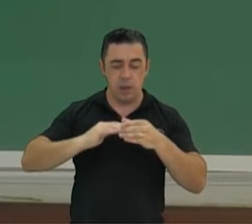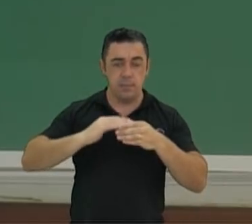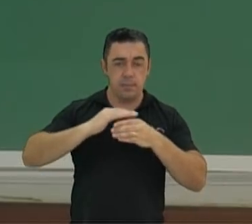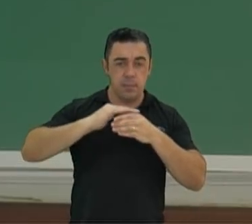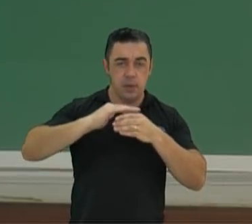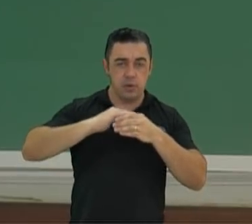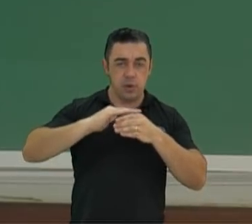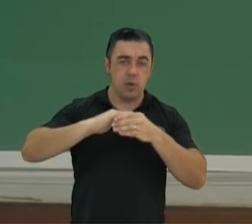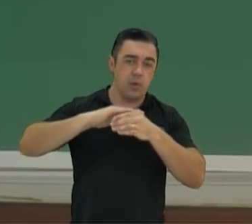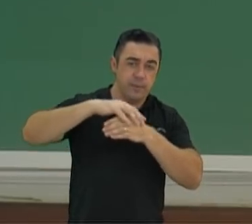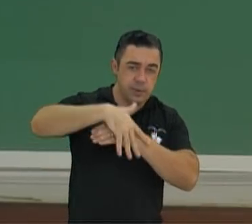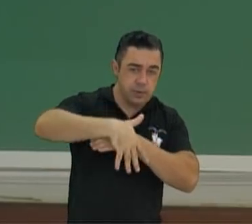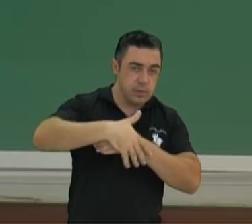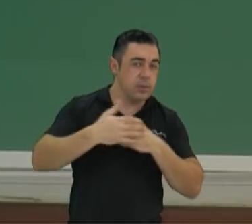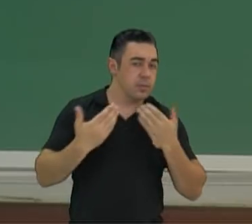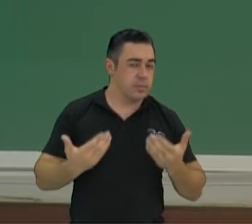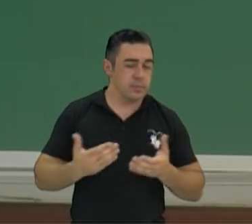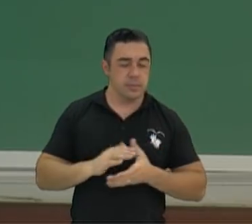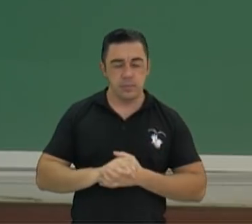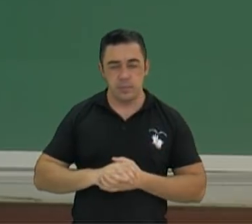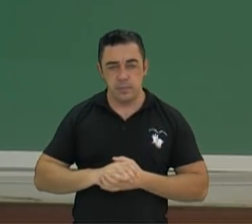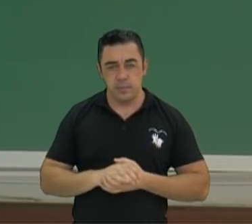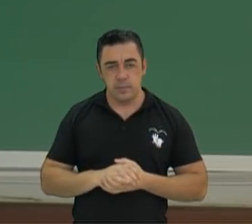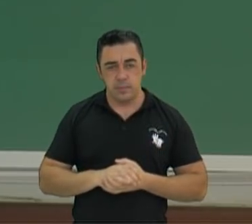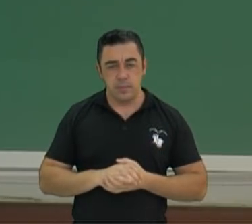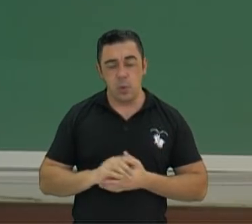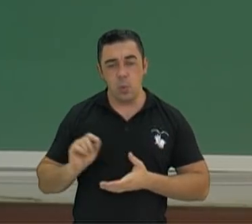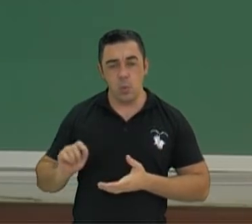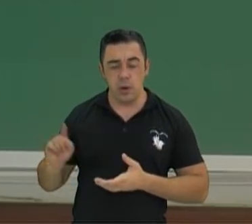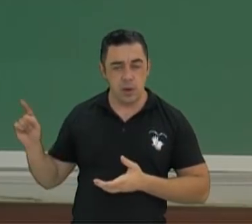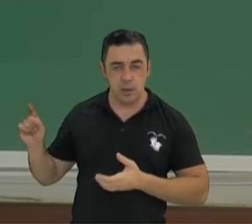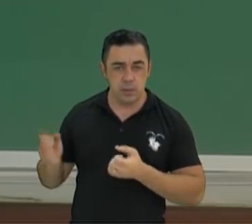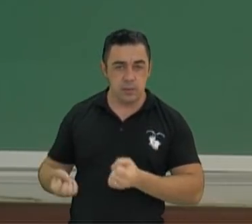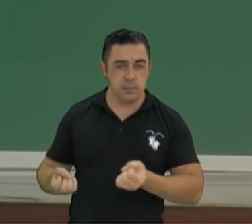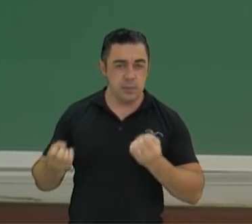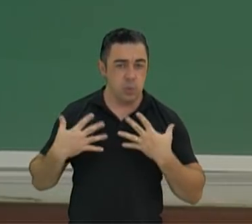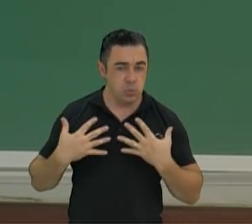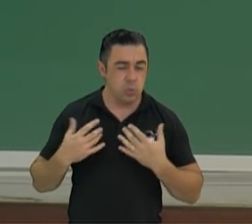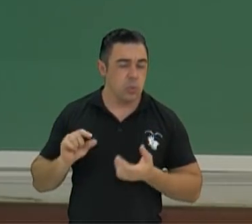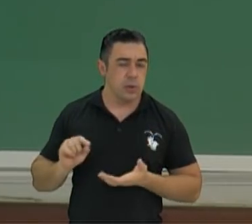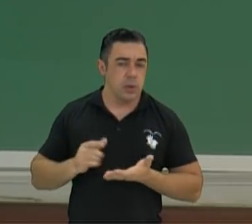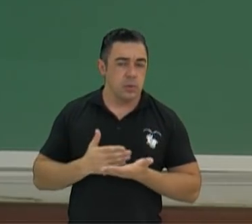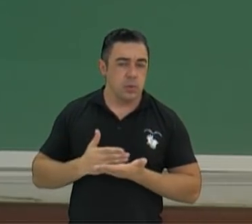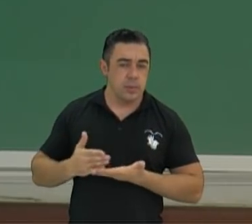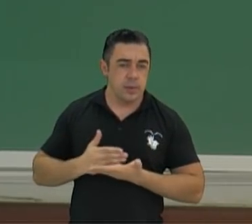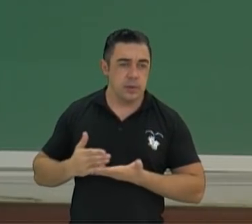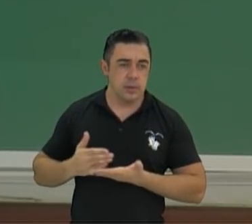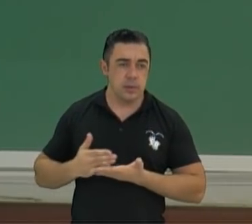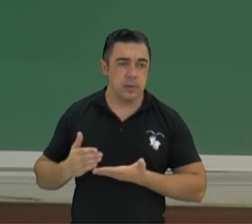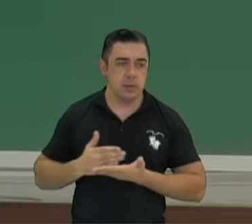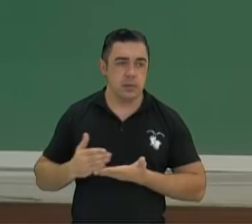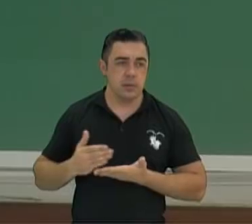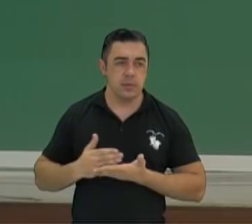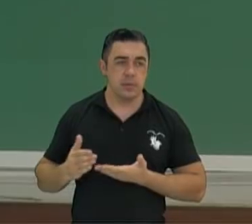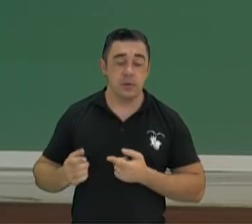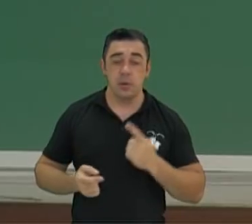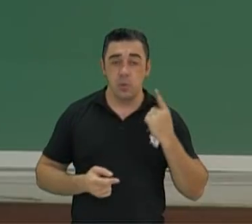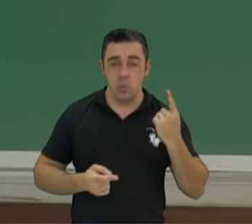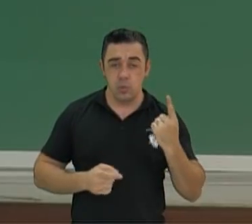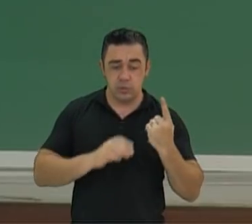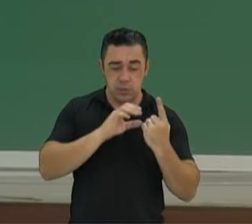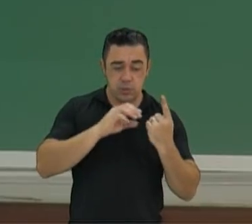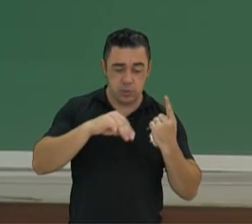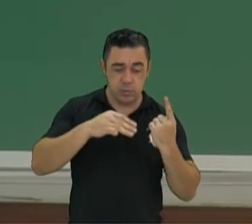ou vai transbordar, não é mesmo? Então, o que o exercício deu lá no início do enunciado? O exercício falou que